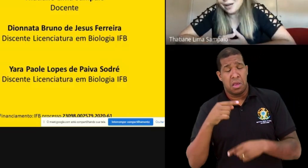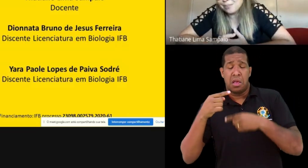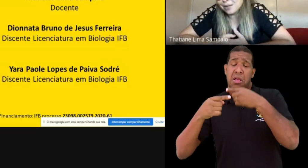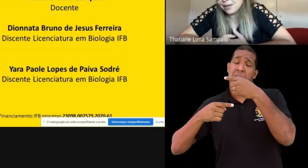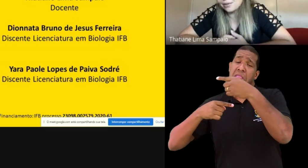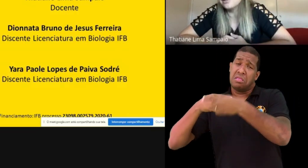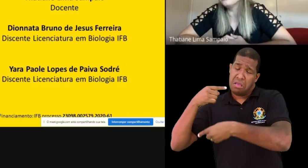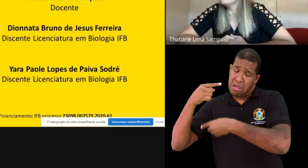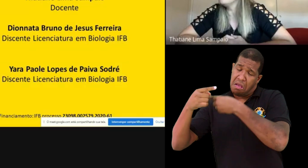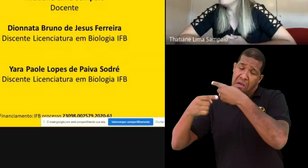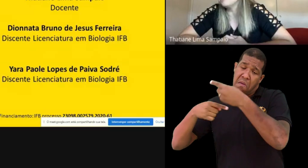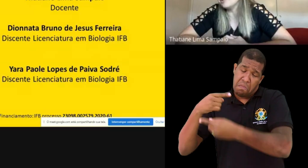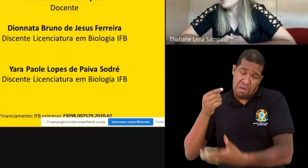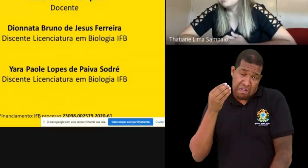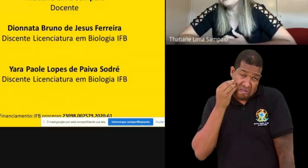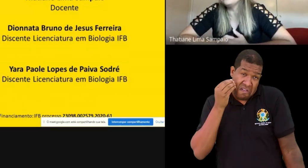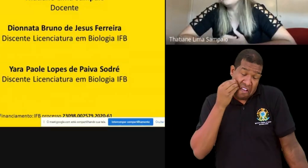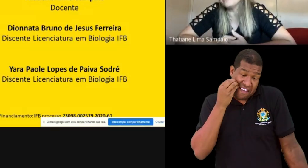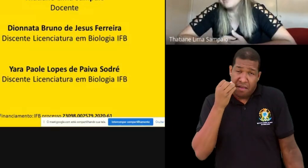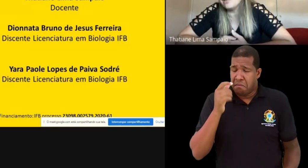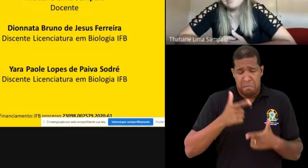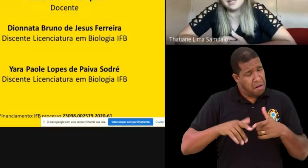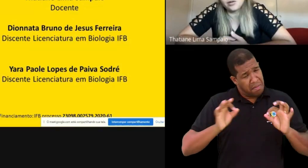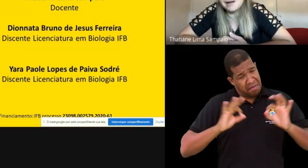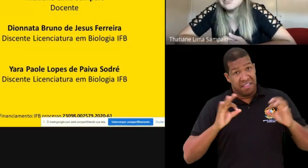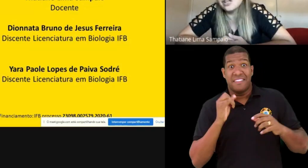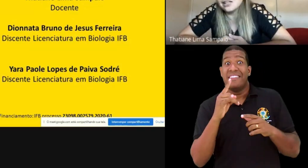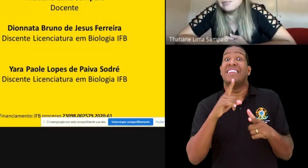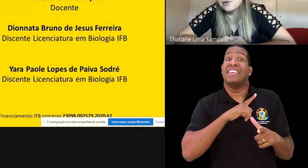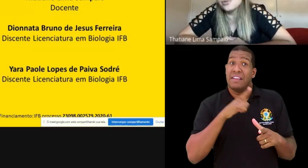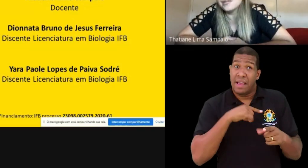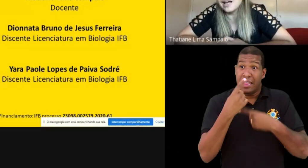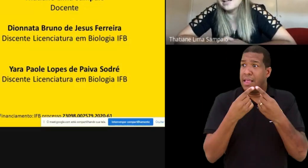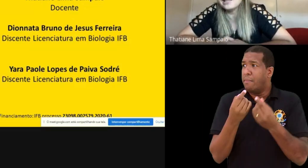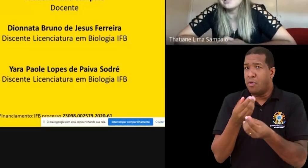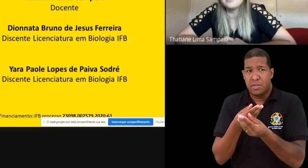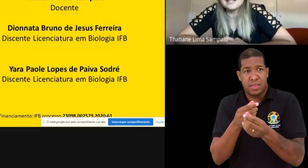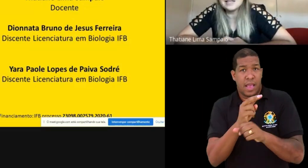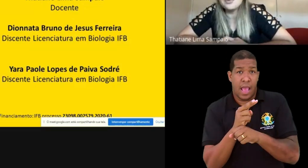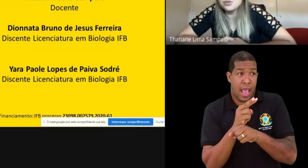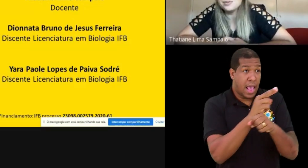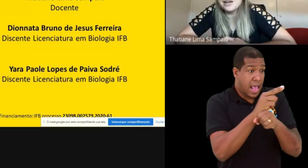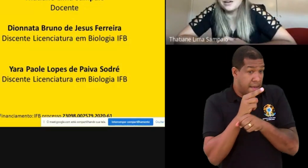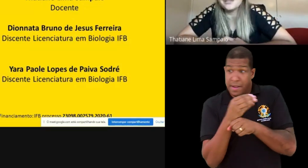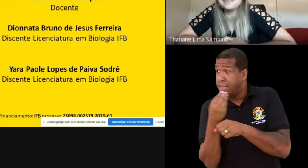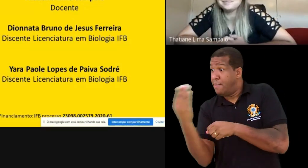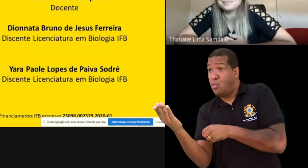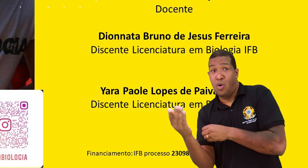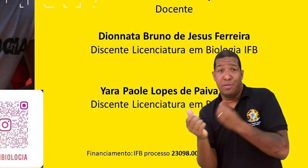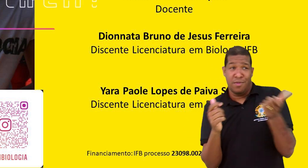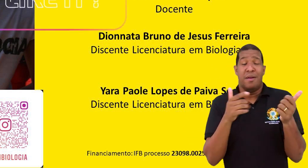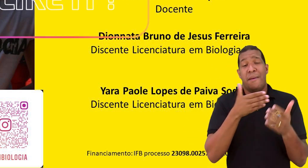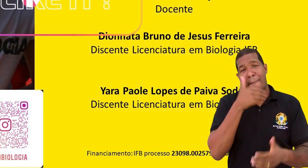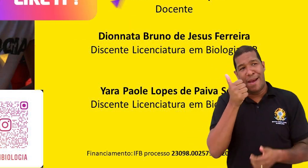próximo capítulo, não tem problema. E quem tiver e puder compartilhar depois de usar, vai ser muito melhor.